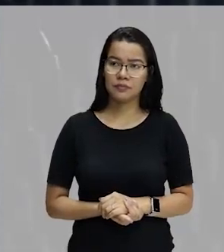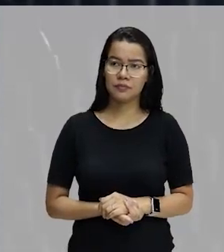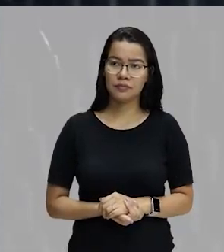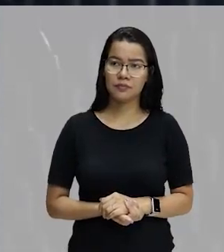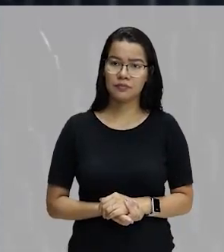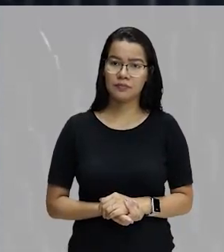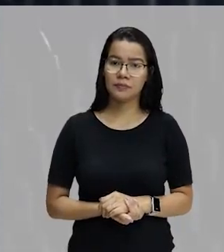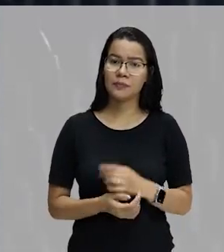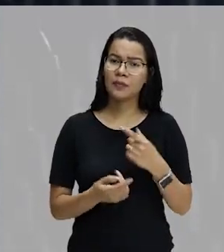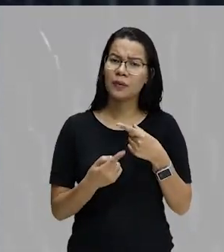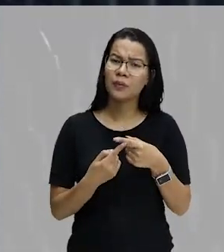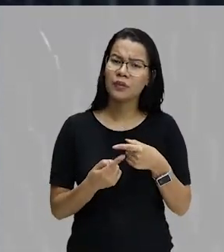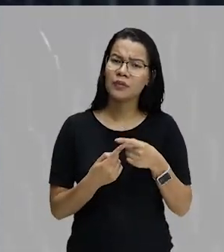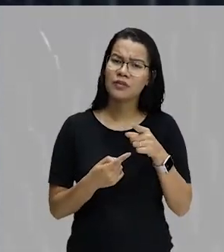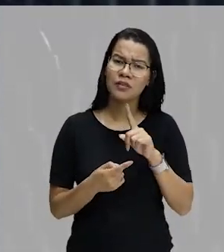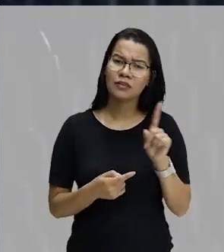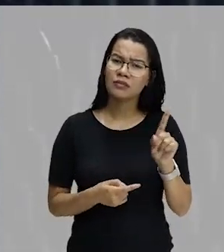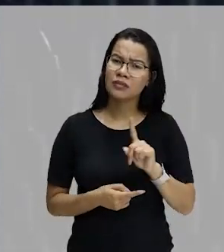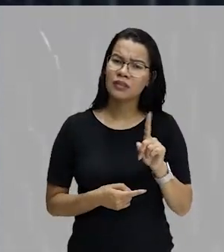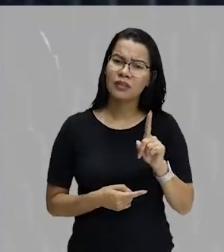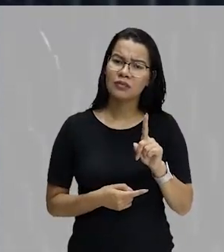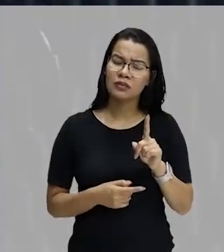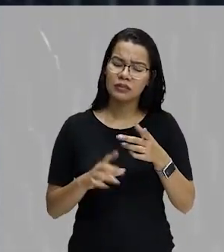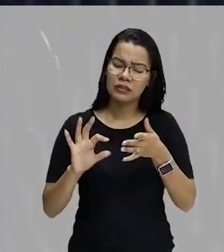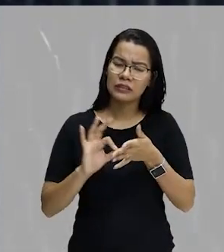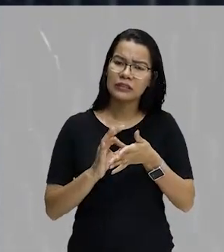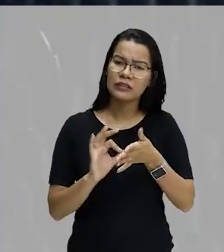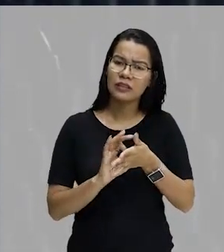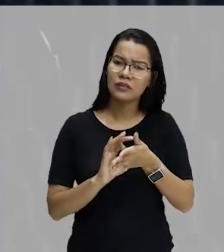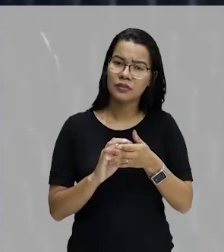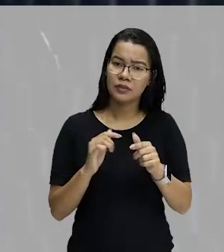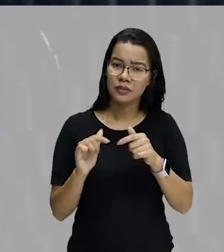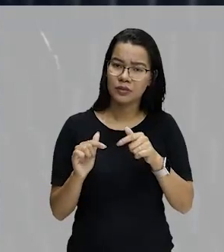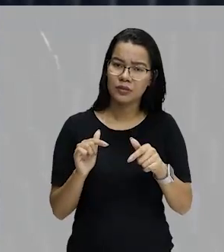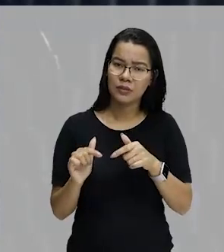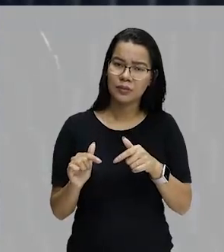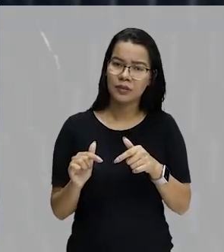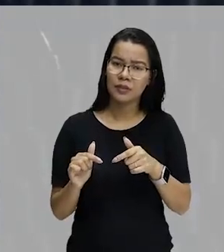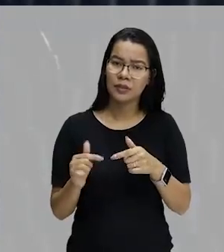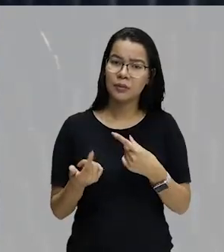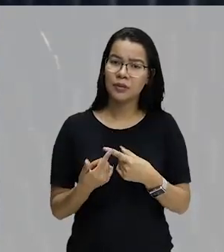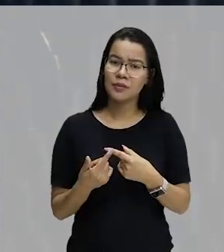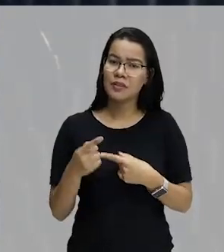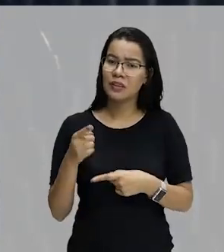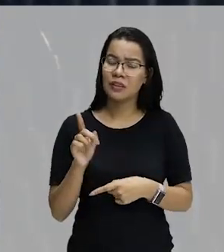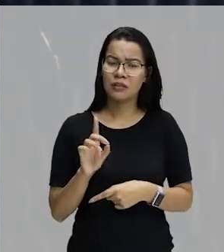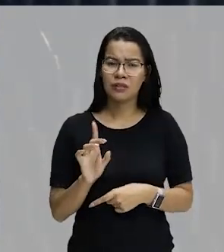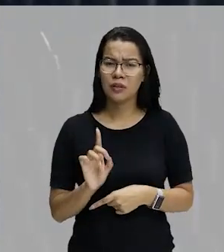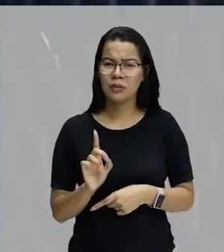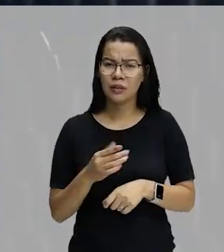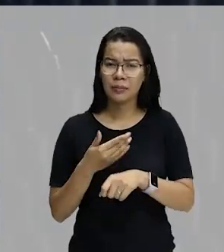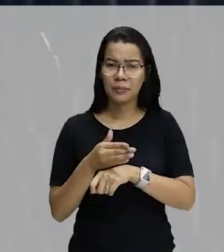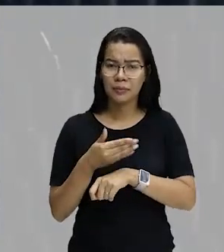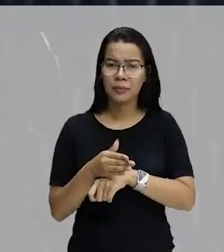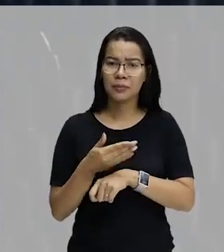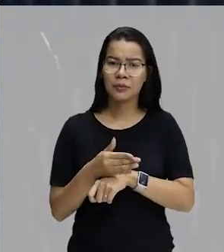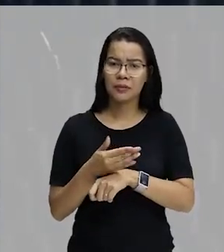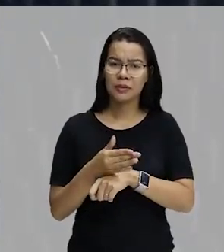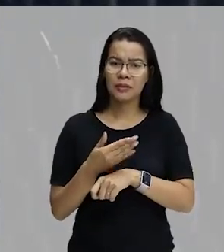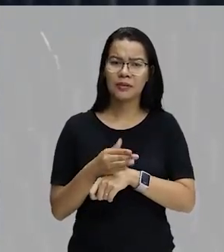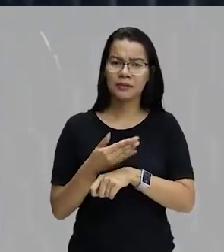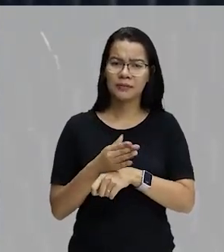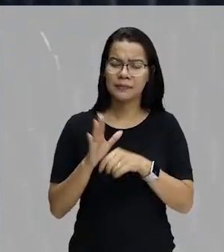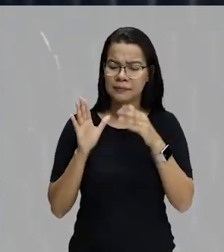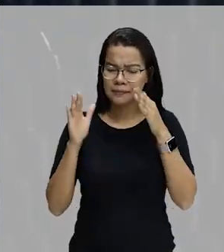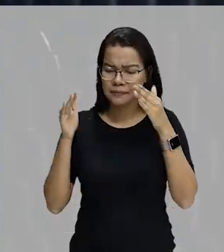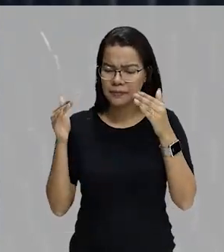this job? Por que você não se inscreve neste trabalho? Por que você não aplica para conseguir esse trabalho? Por que